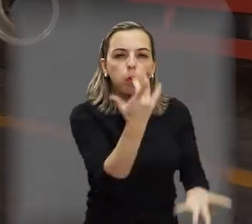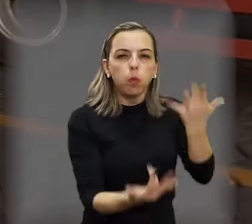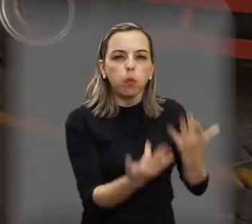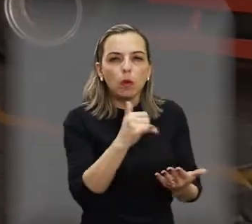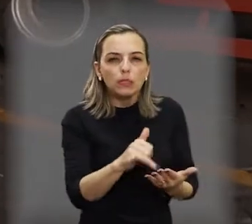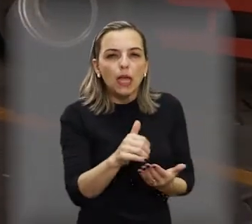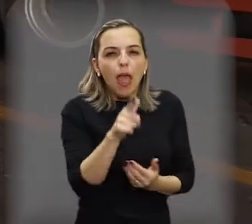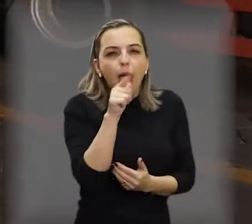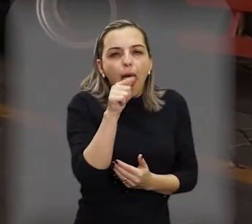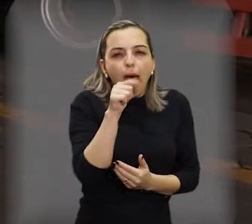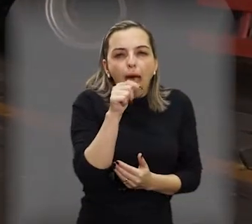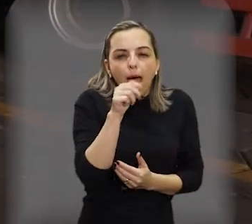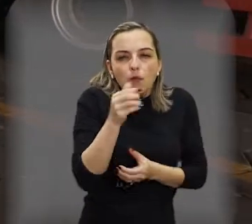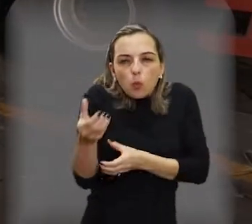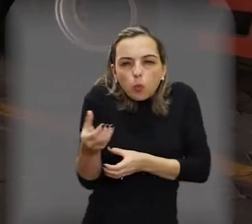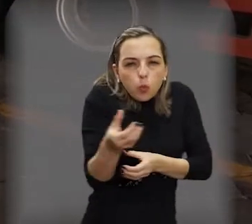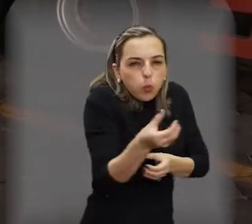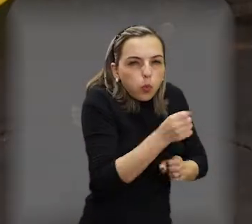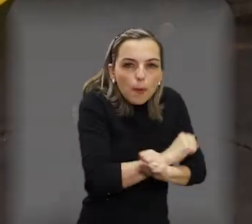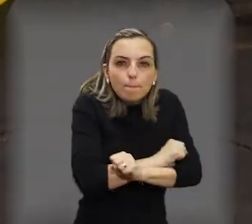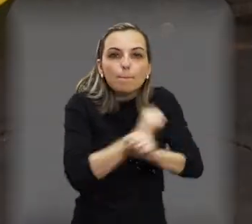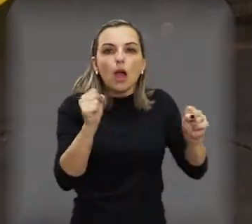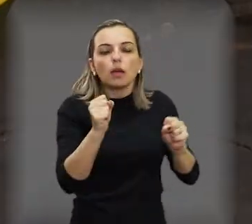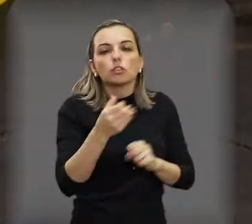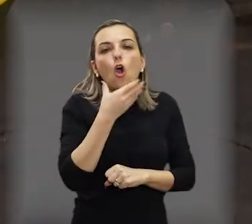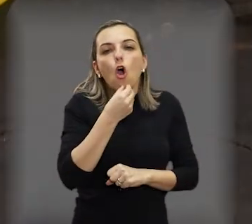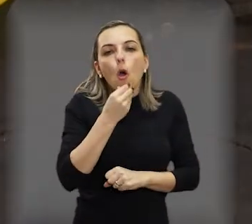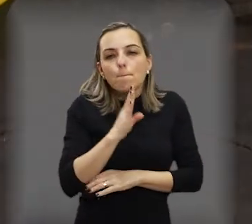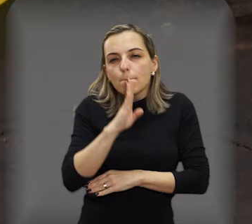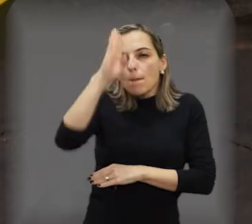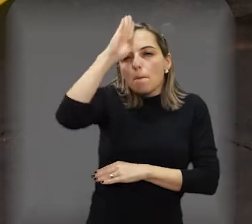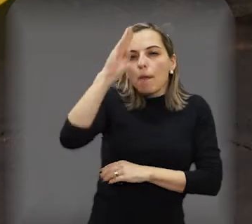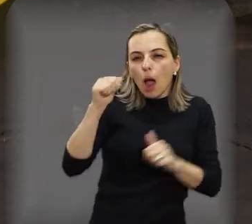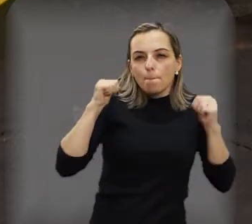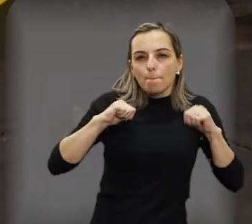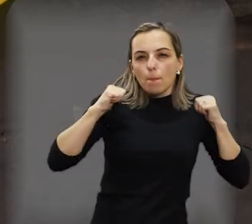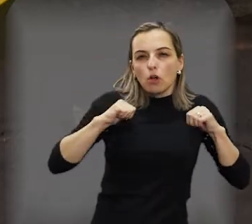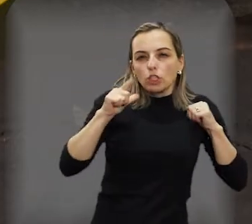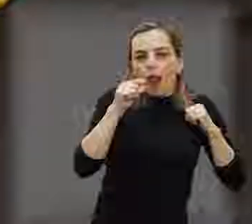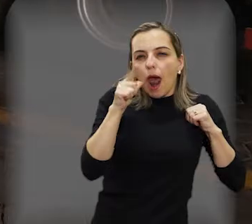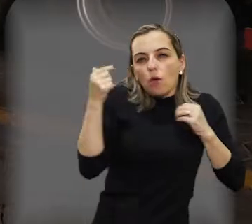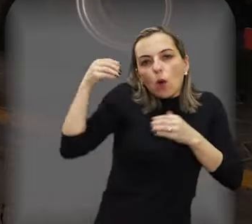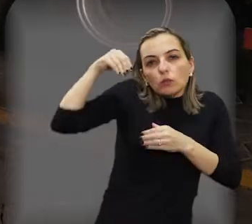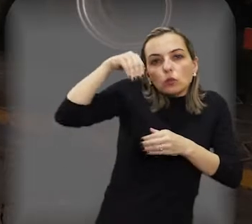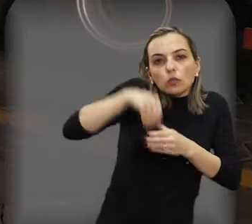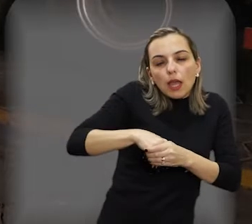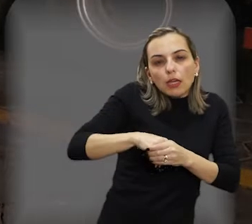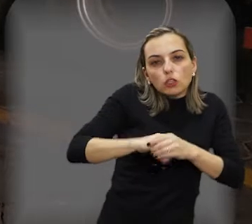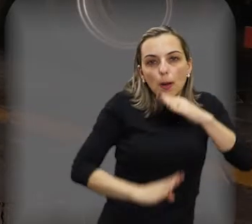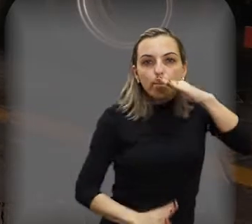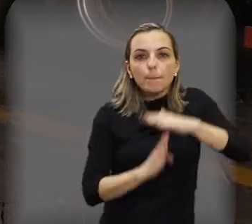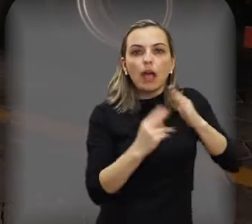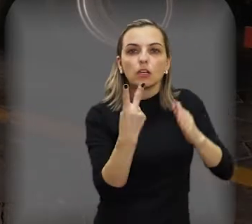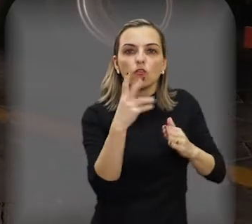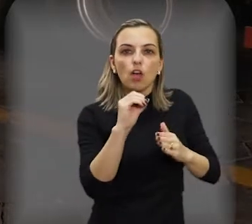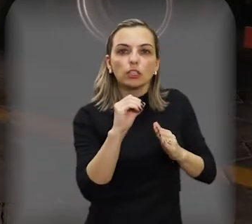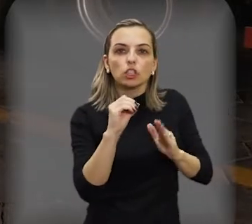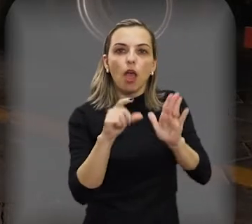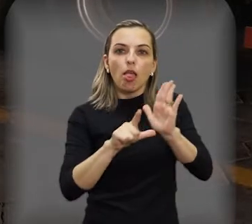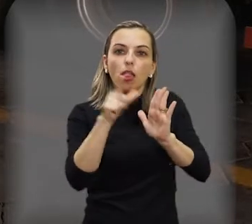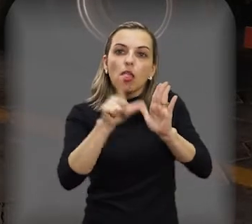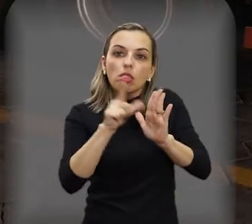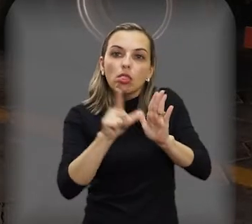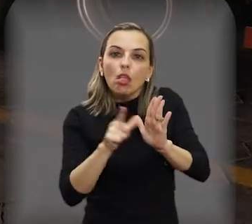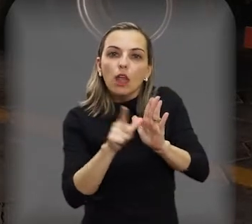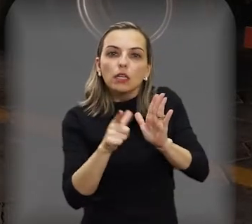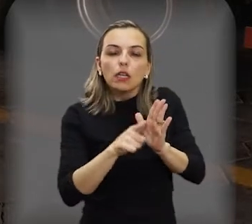não consegue levar a água para a ocorrência. Nós temos aqui as mochilas de água, que são carregadas aí pelos bombeiros, ela possui uma capacidade